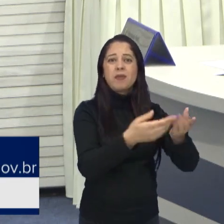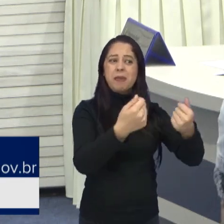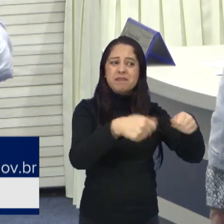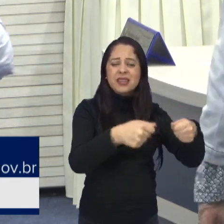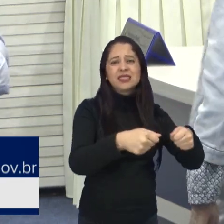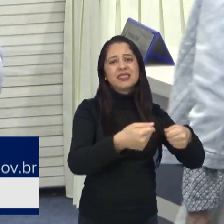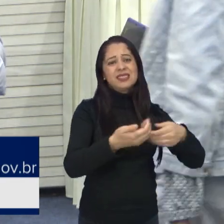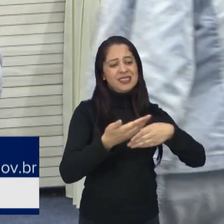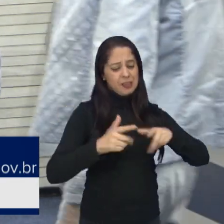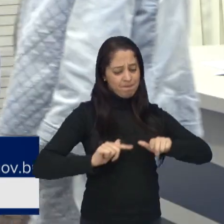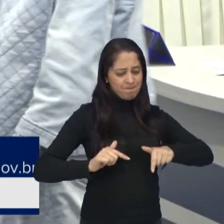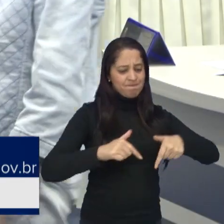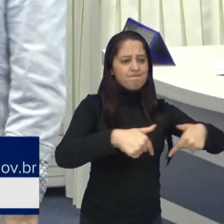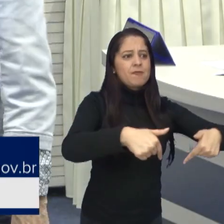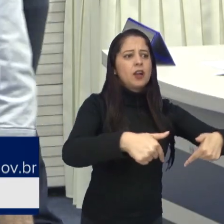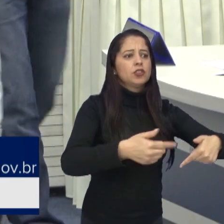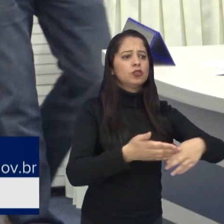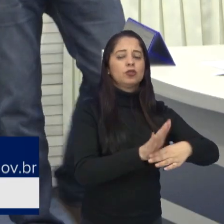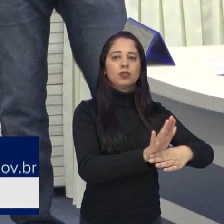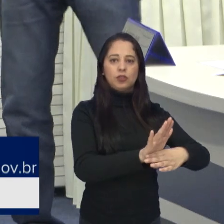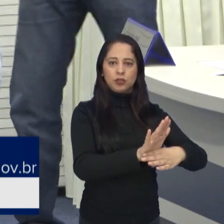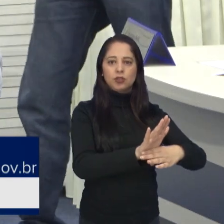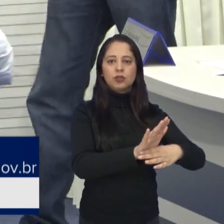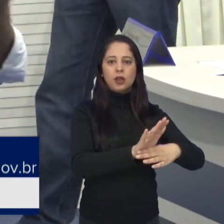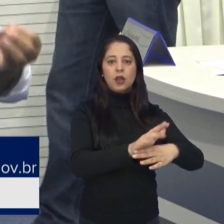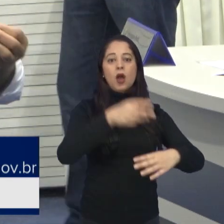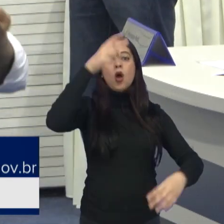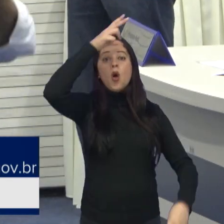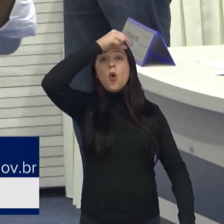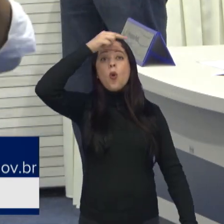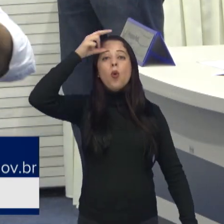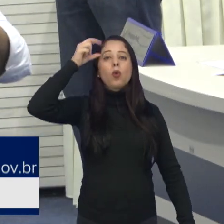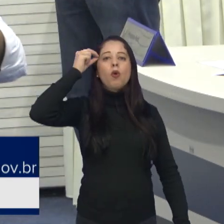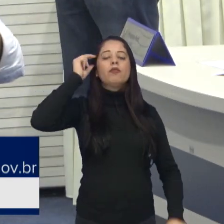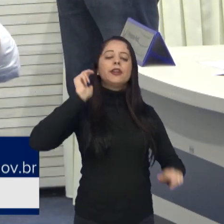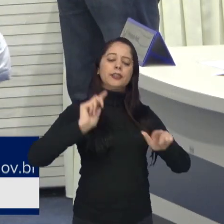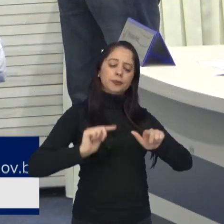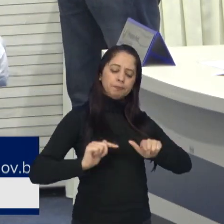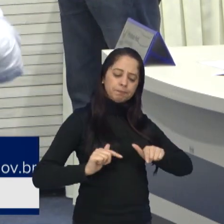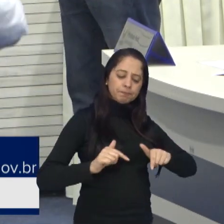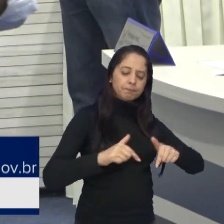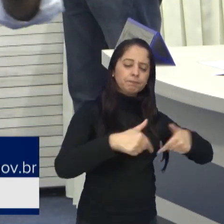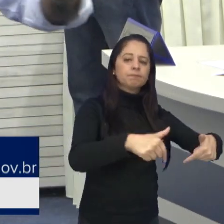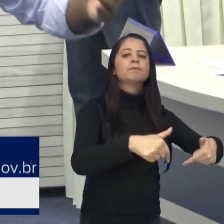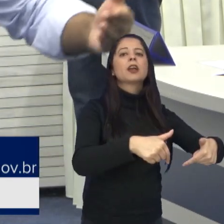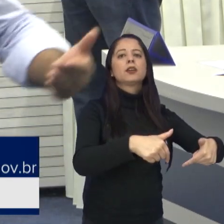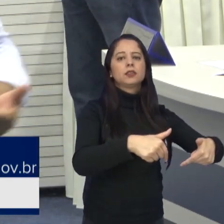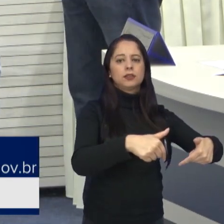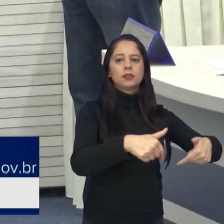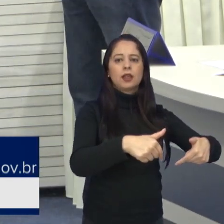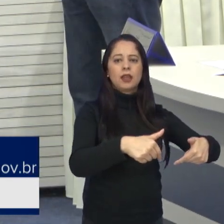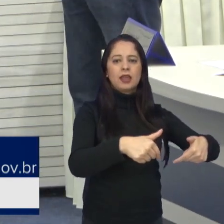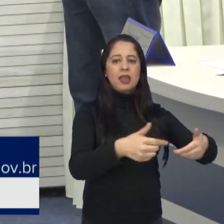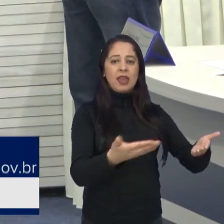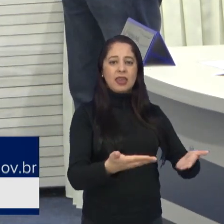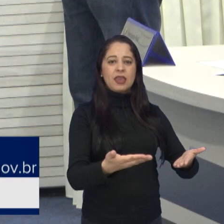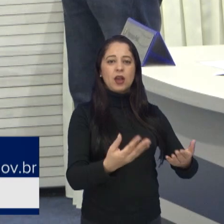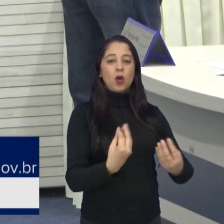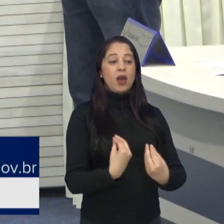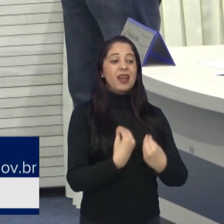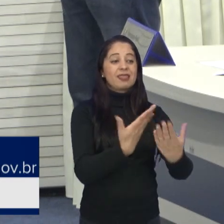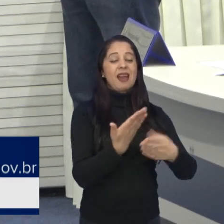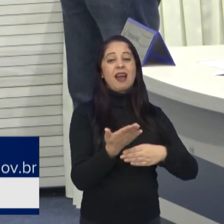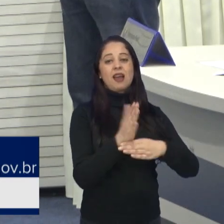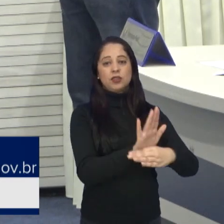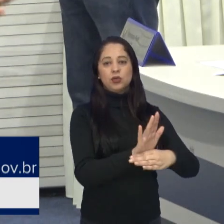ação dessa do governo. É o governo abrindo mão de uma receita para ele dar às pessoas da nossa